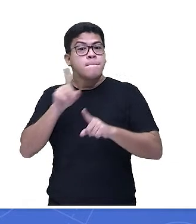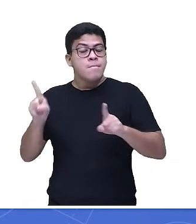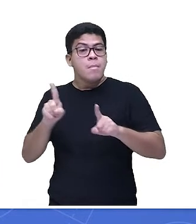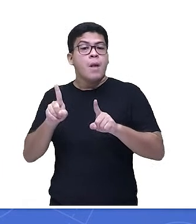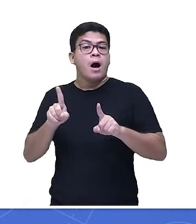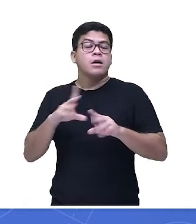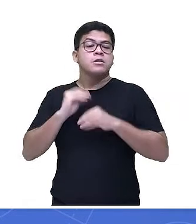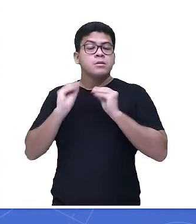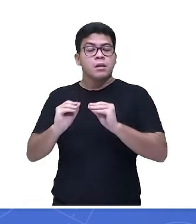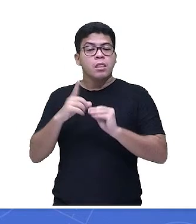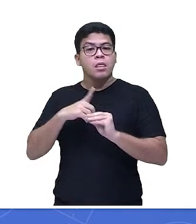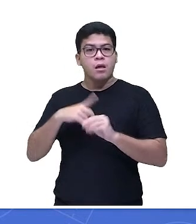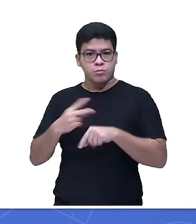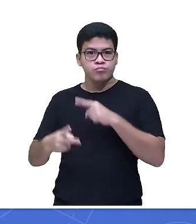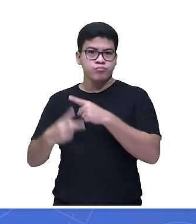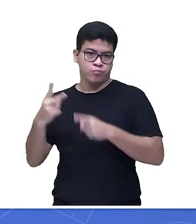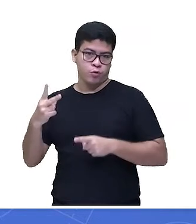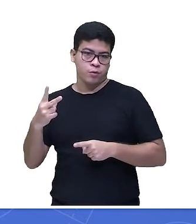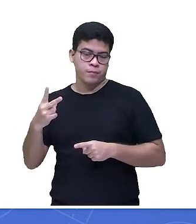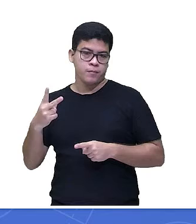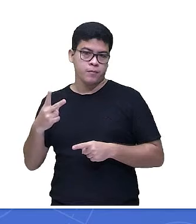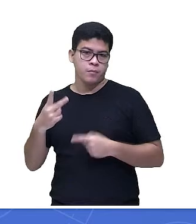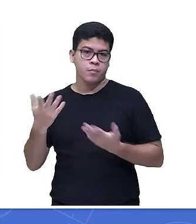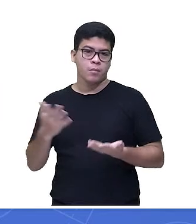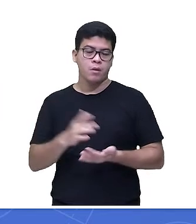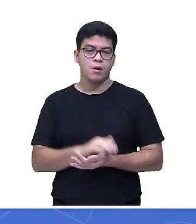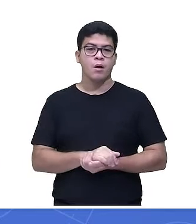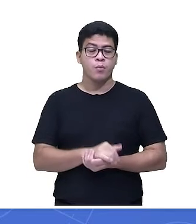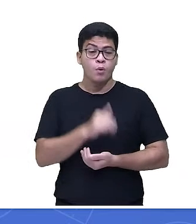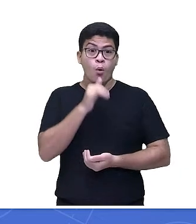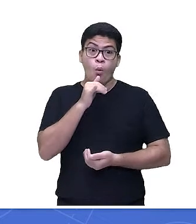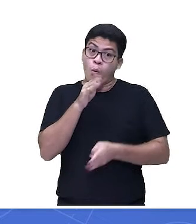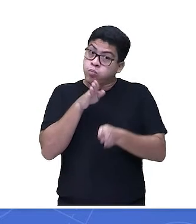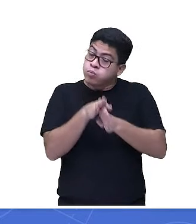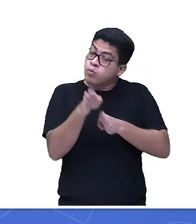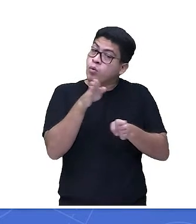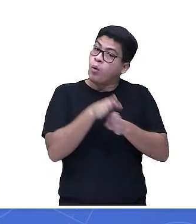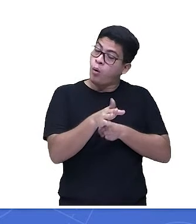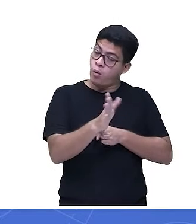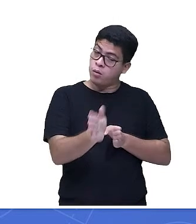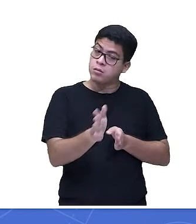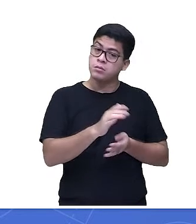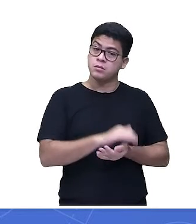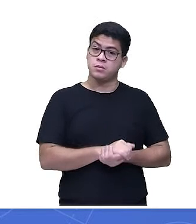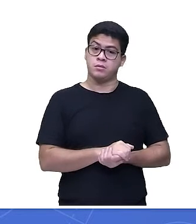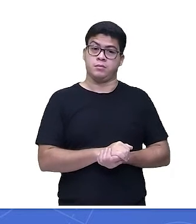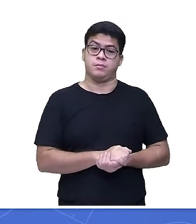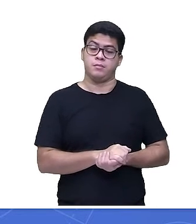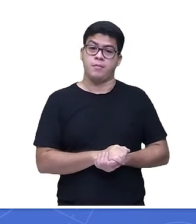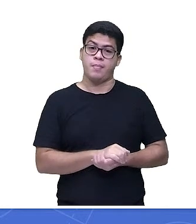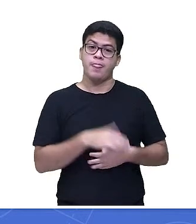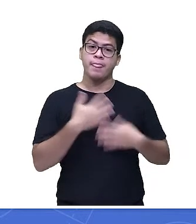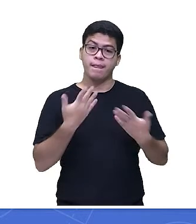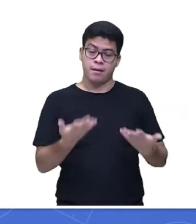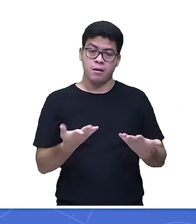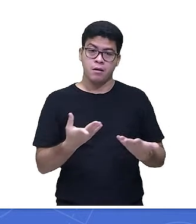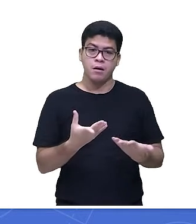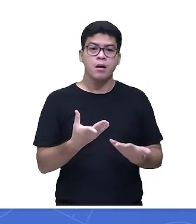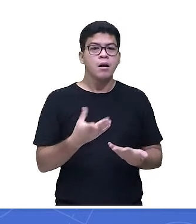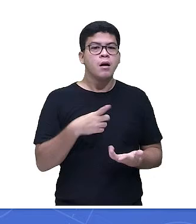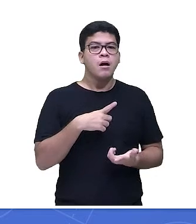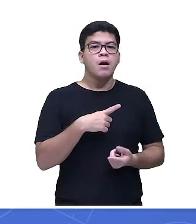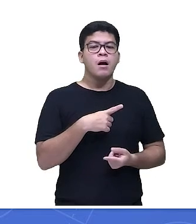água e álcool. E aí eu quero aqui dar uma dica para vocês, tá, gente? assim, quando a gente fala de